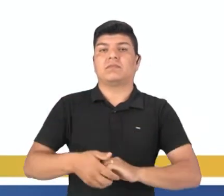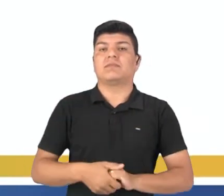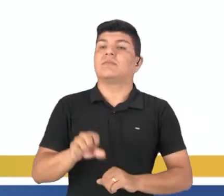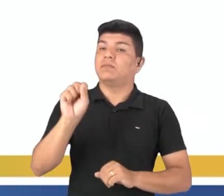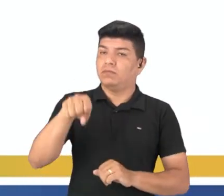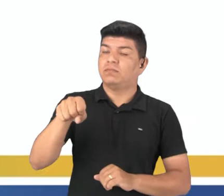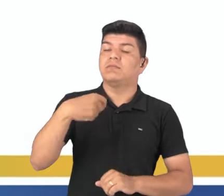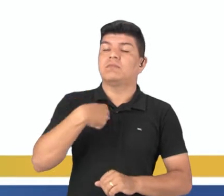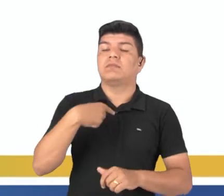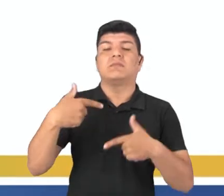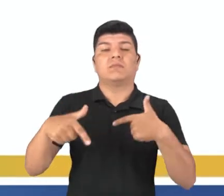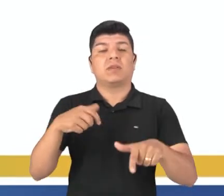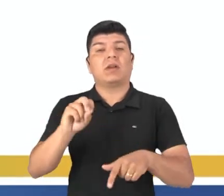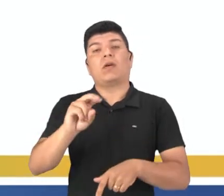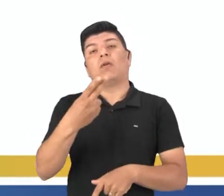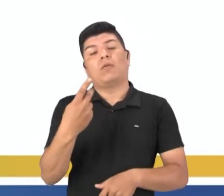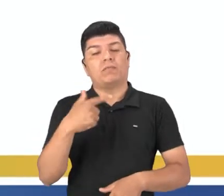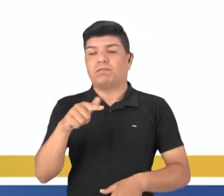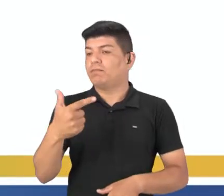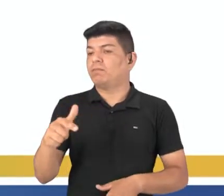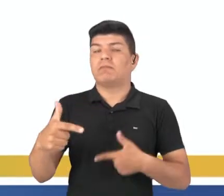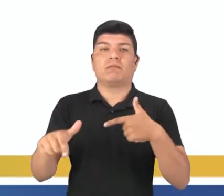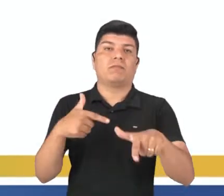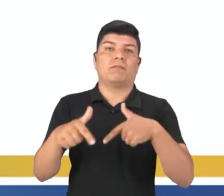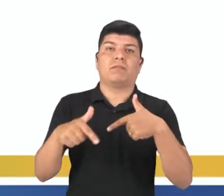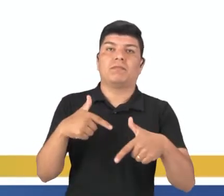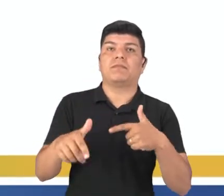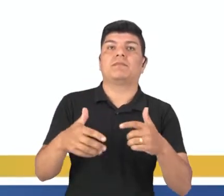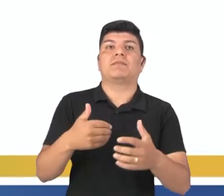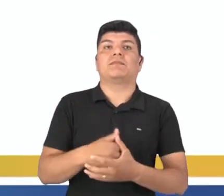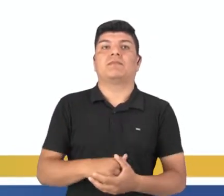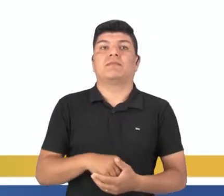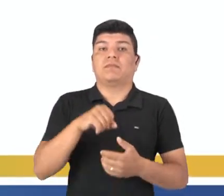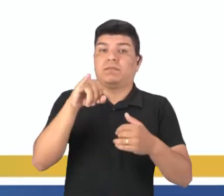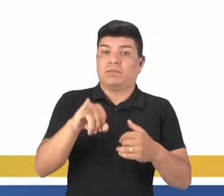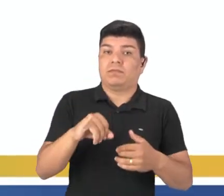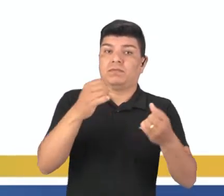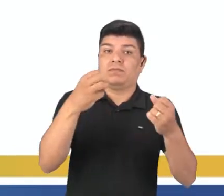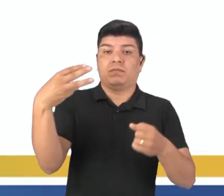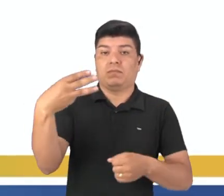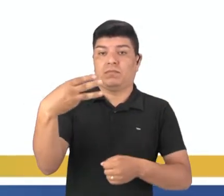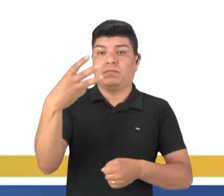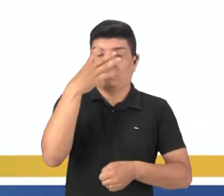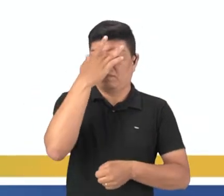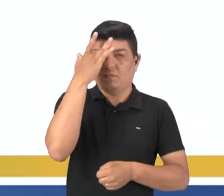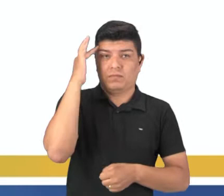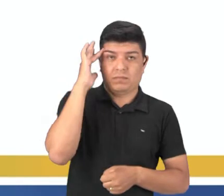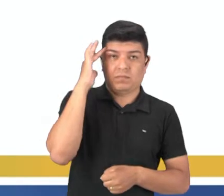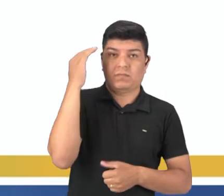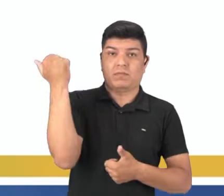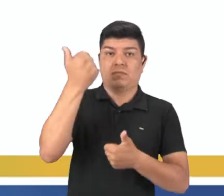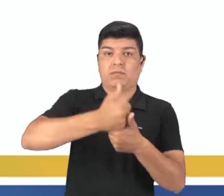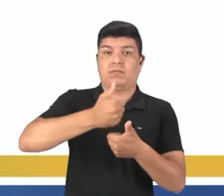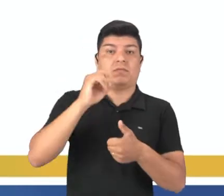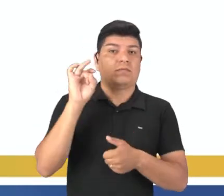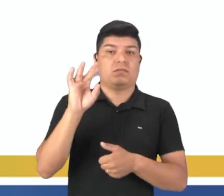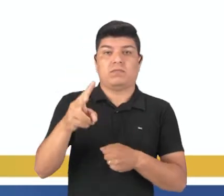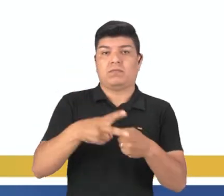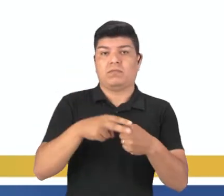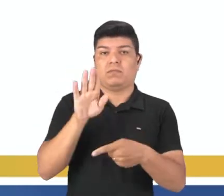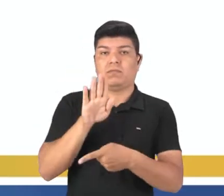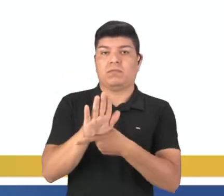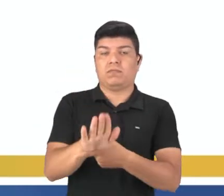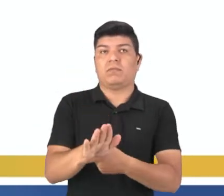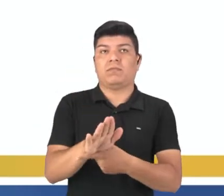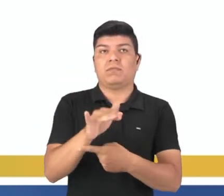daud sim o trabalho não outro não trabalho se eu estivesse falando sobre terceira pessoa eu iria trocar apenas o